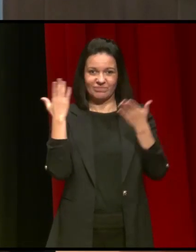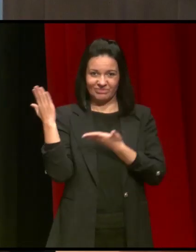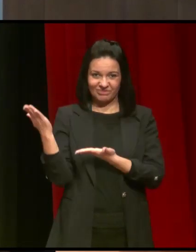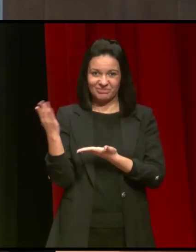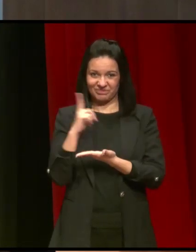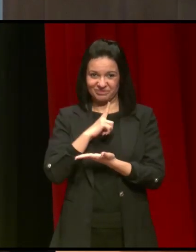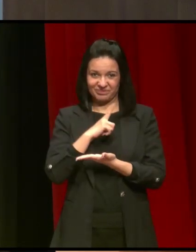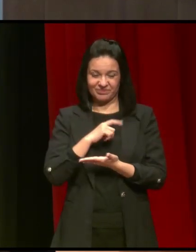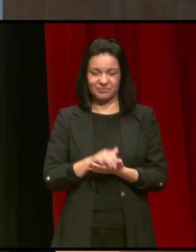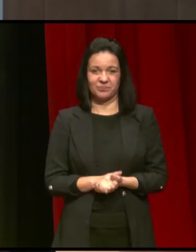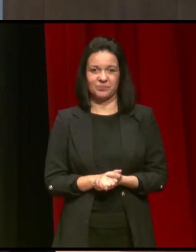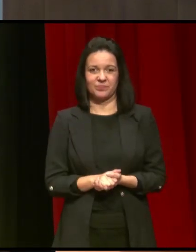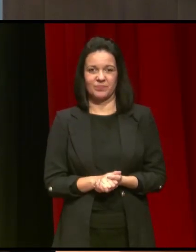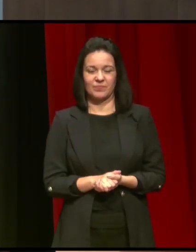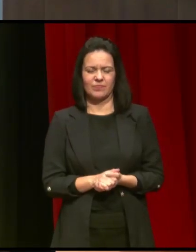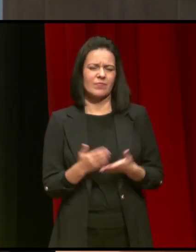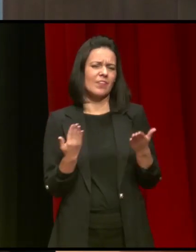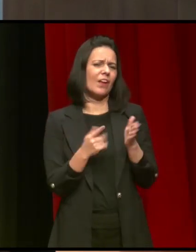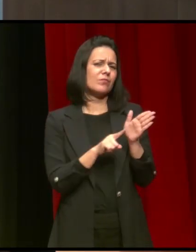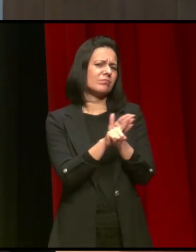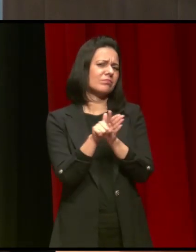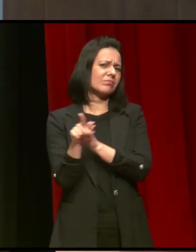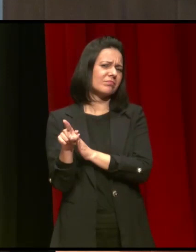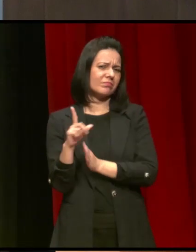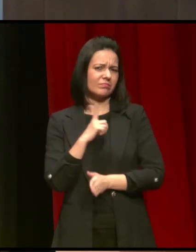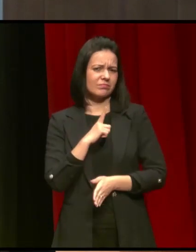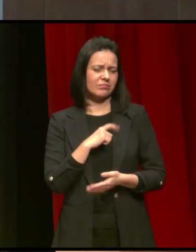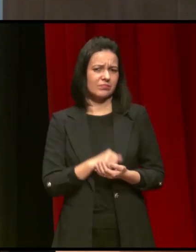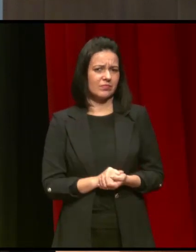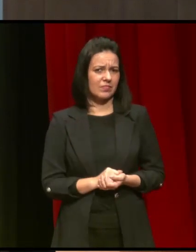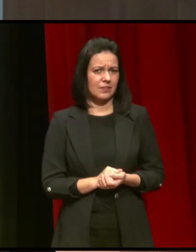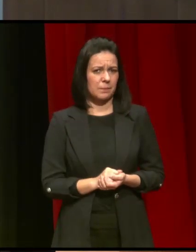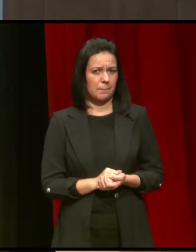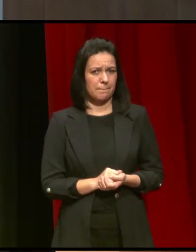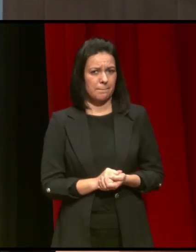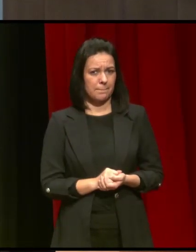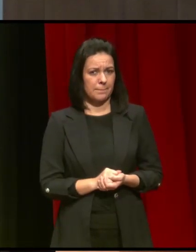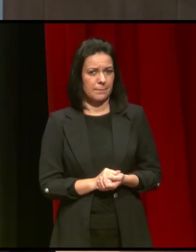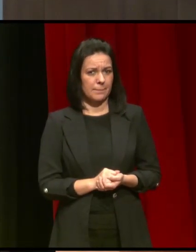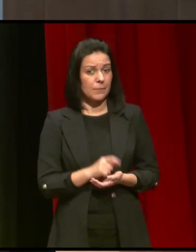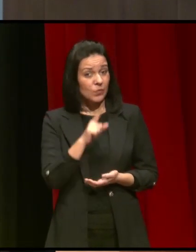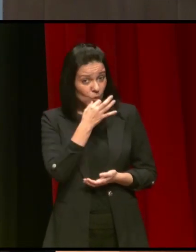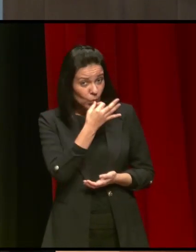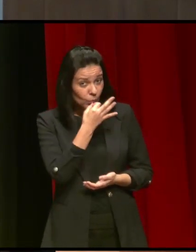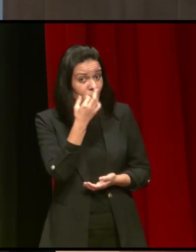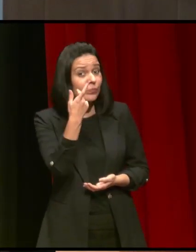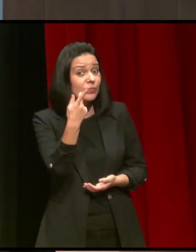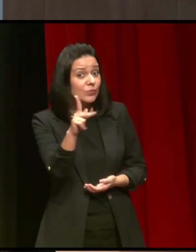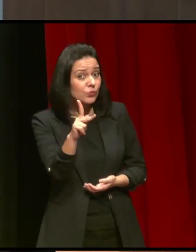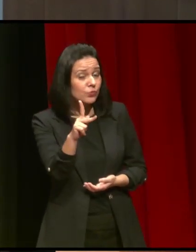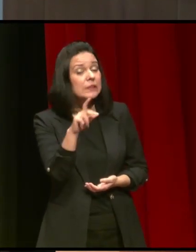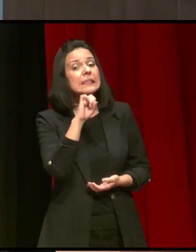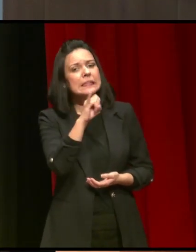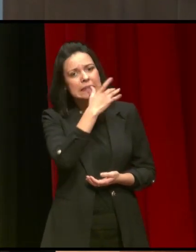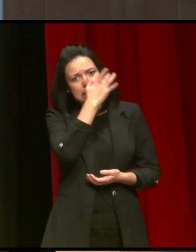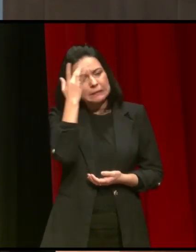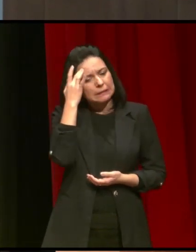tela. E agora eu tenho umas perguntas para vocês. O que vocês acham que seria mais difícil para uma pessoa com deficiência